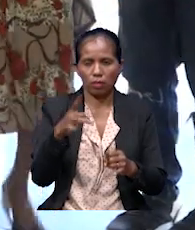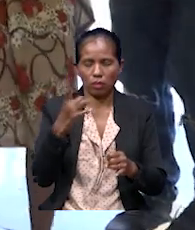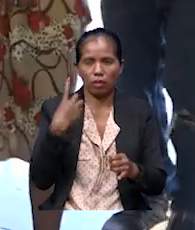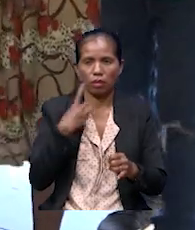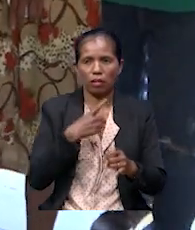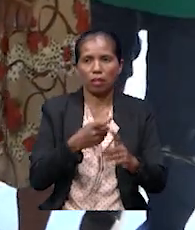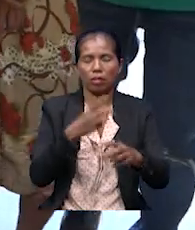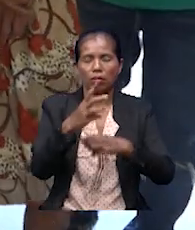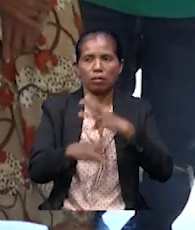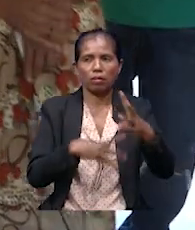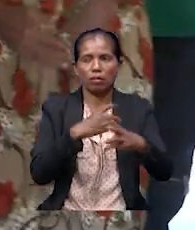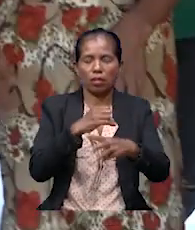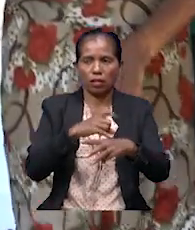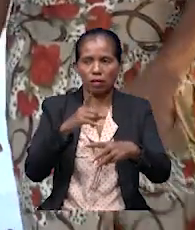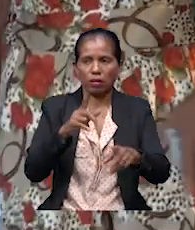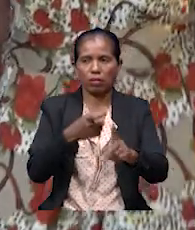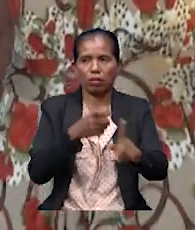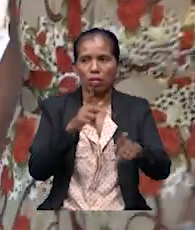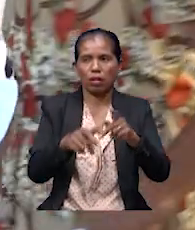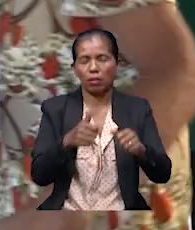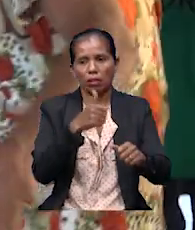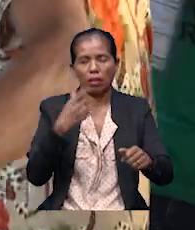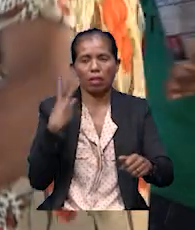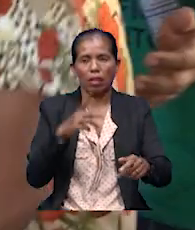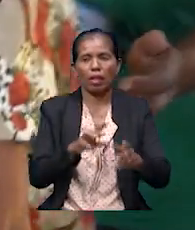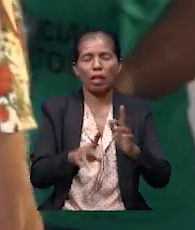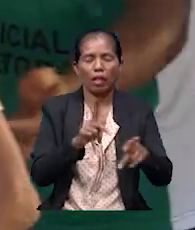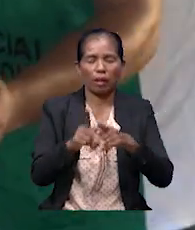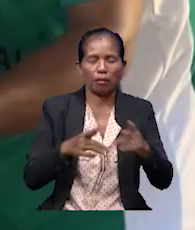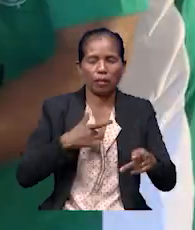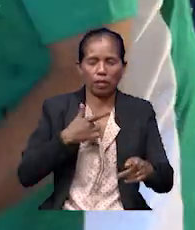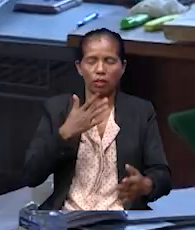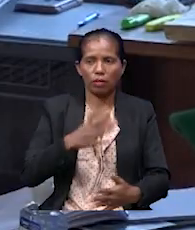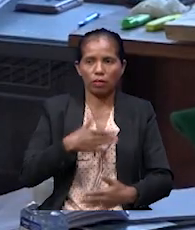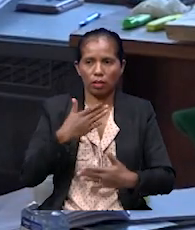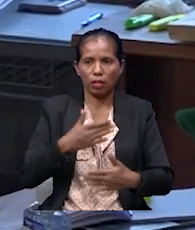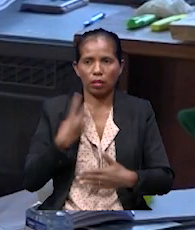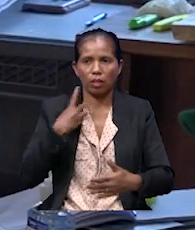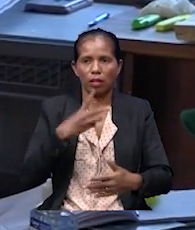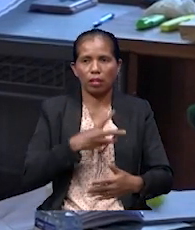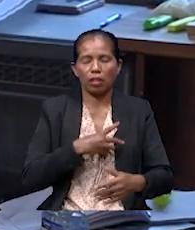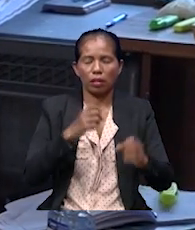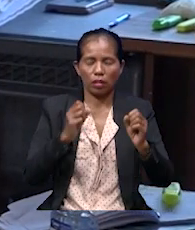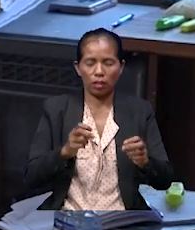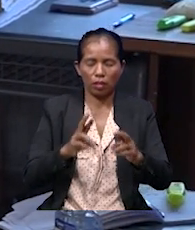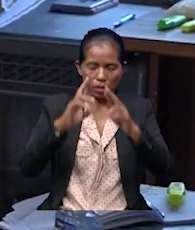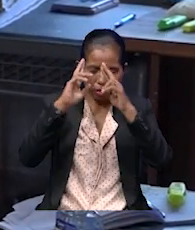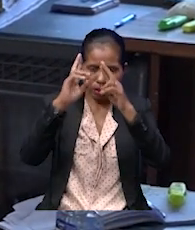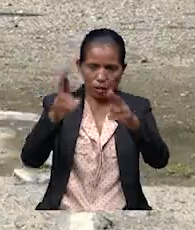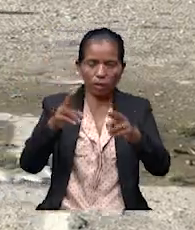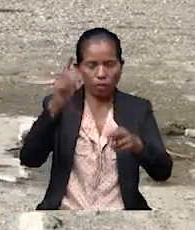husi mundo internasional, husi ema liur, ema apresia, ema louva. Itania betebolo be maturidade be